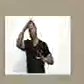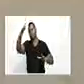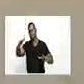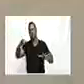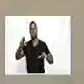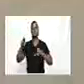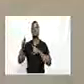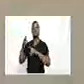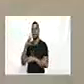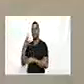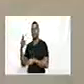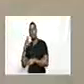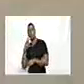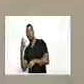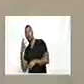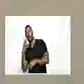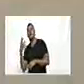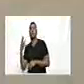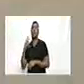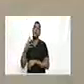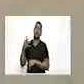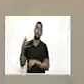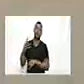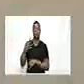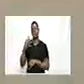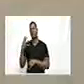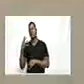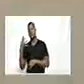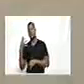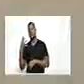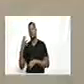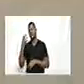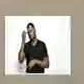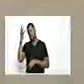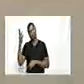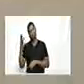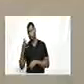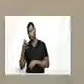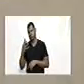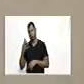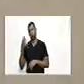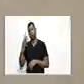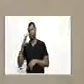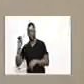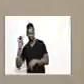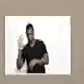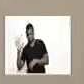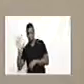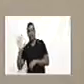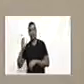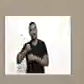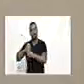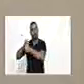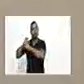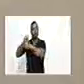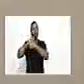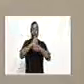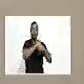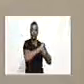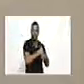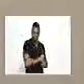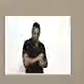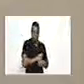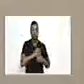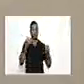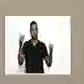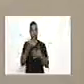44 4 4 fugiu aqui encontam varrição então no centro